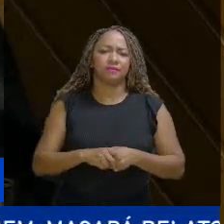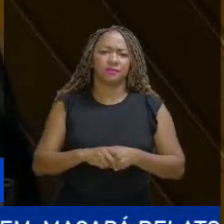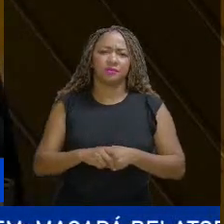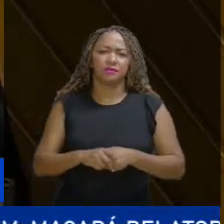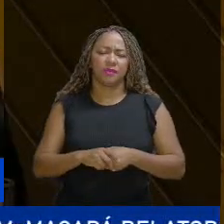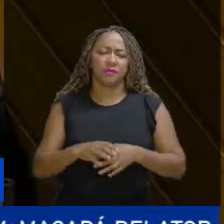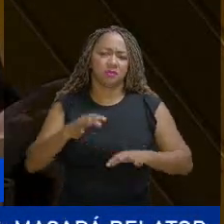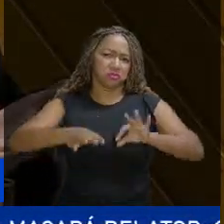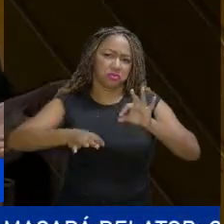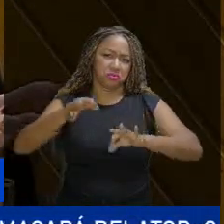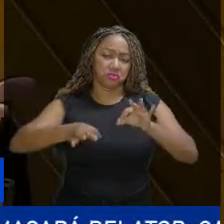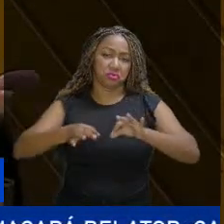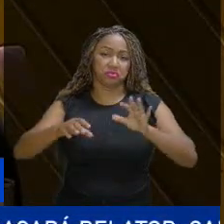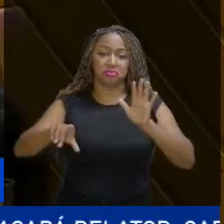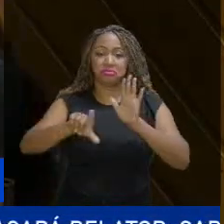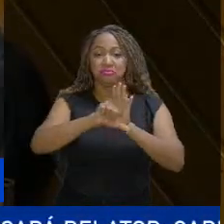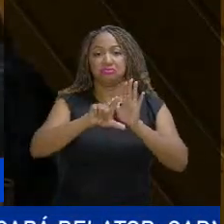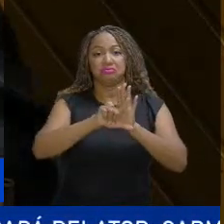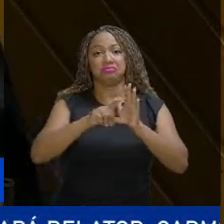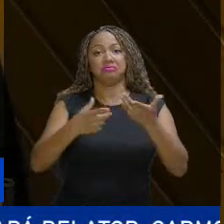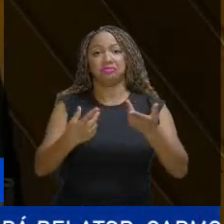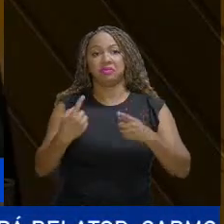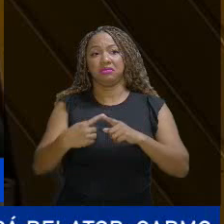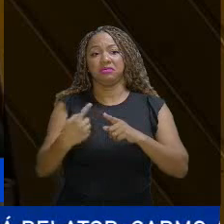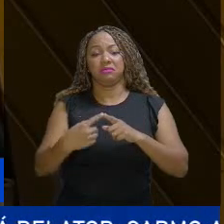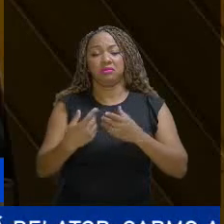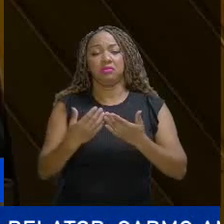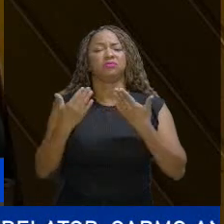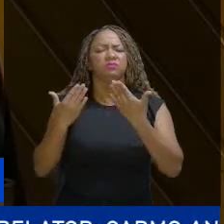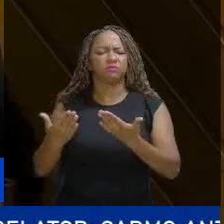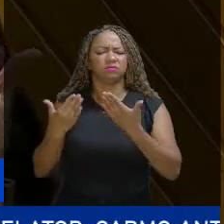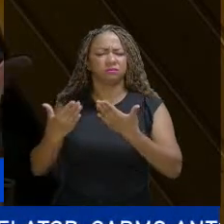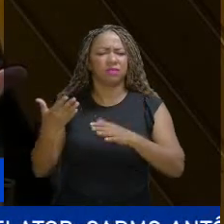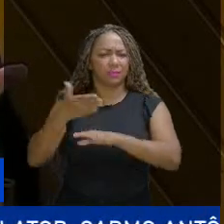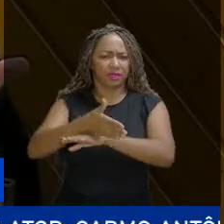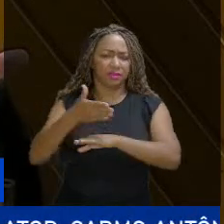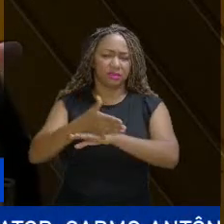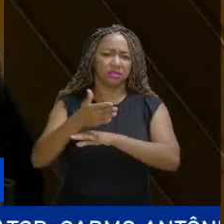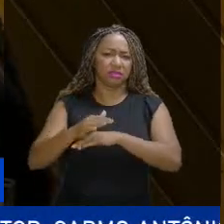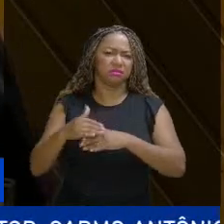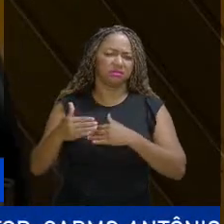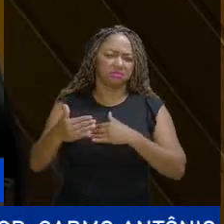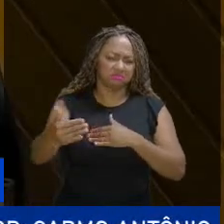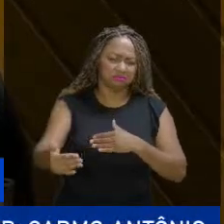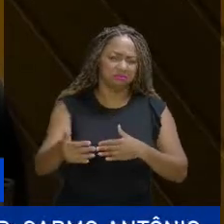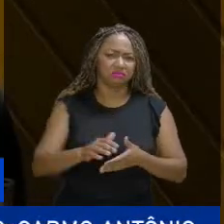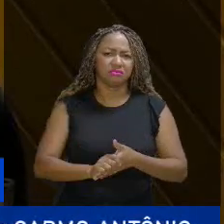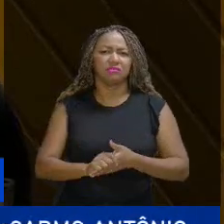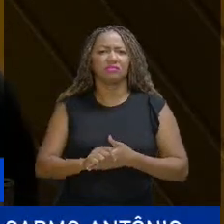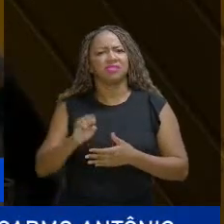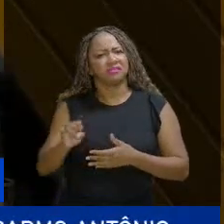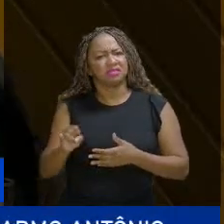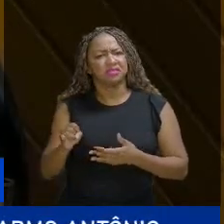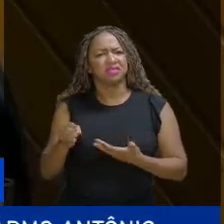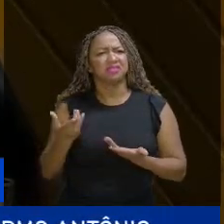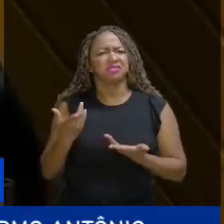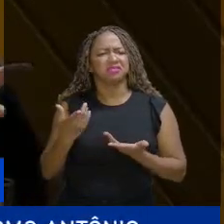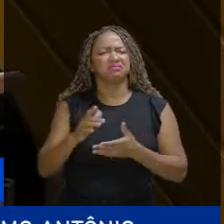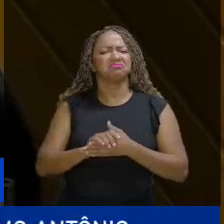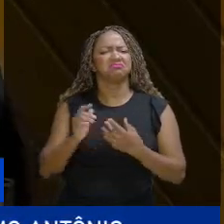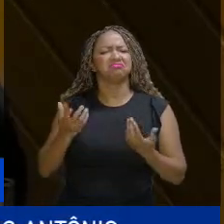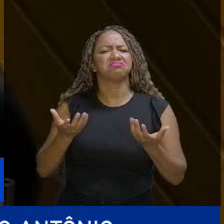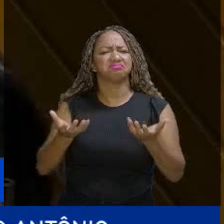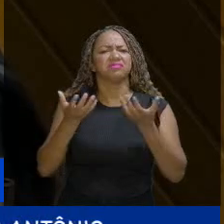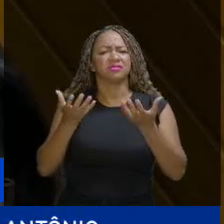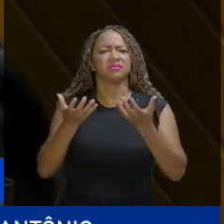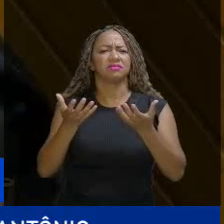entre aspas, de acordo com a legislação, se torna suspeito para os atos posteriores. Se realmente houvesse uma tendência,